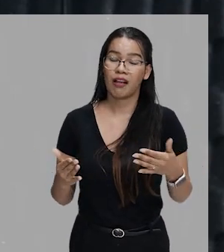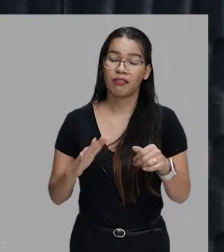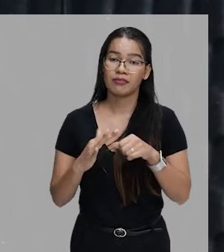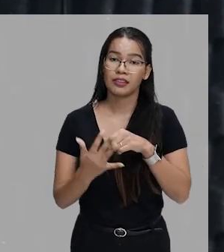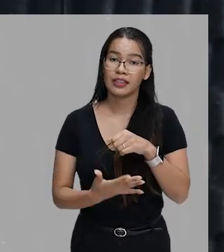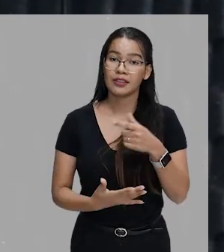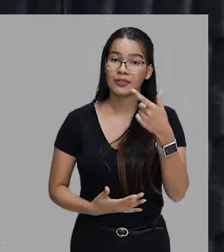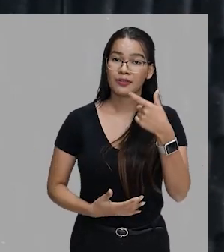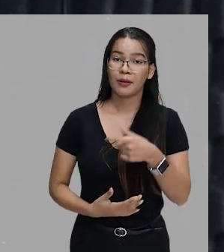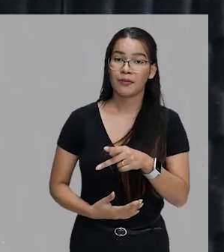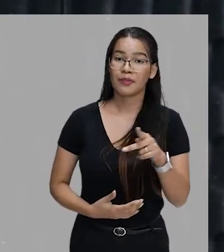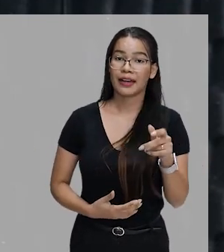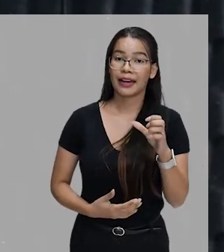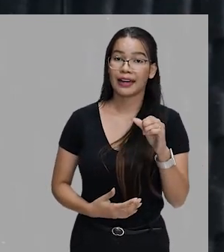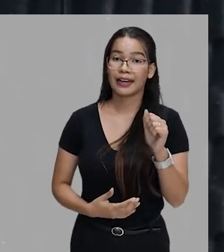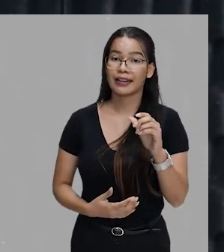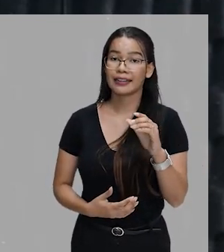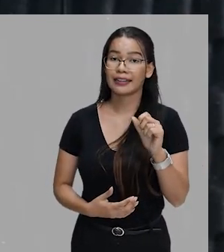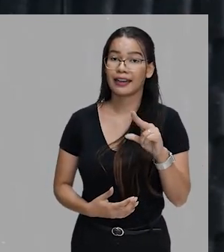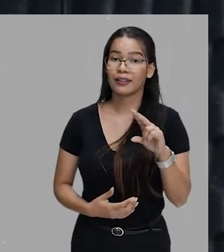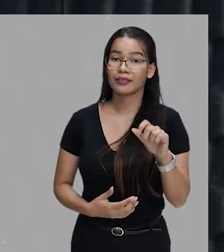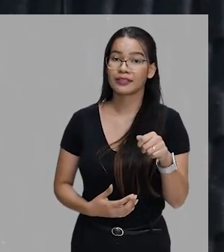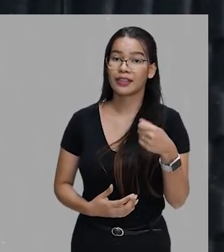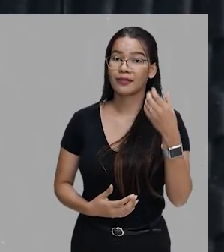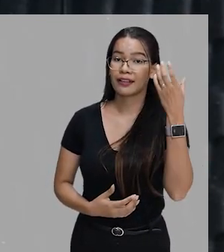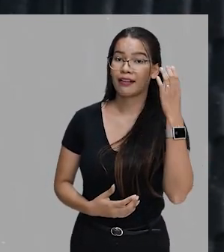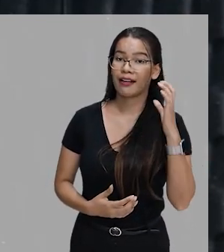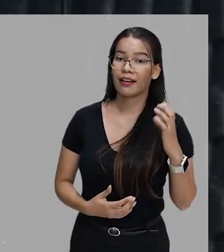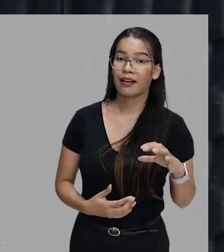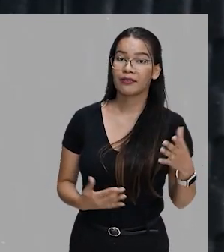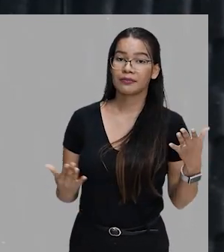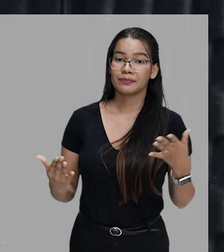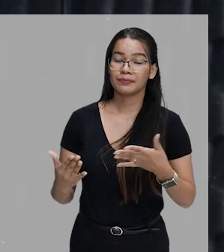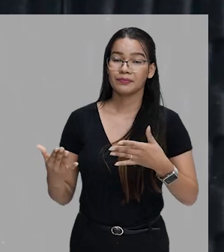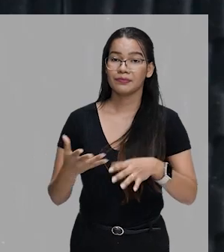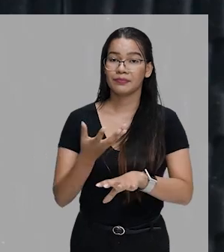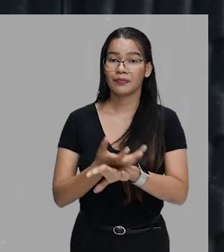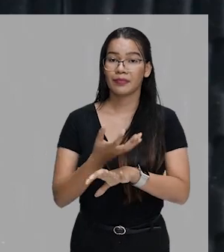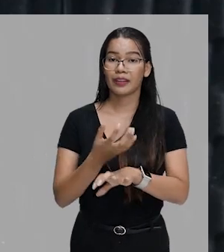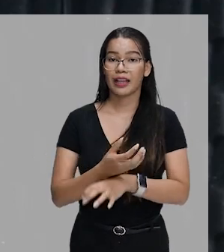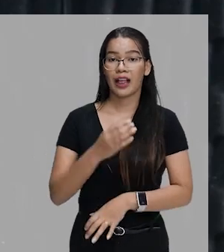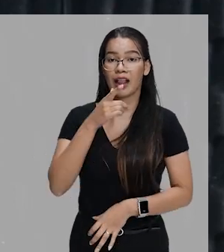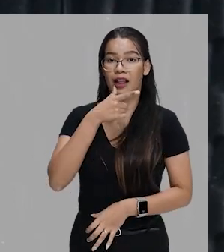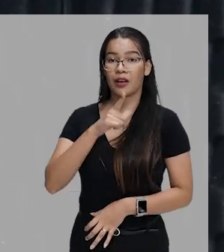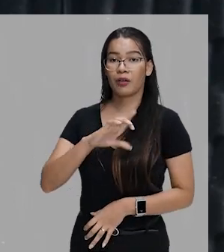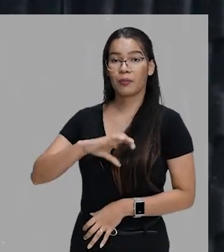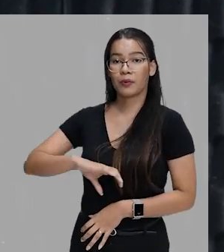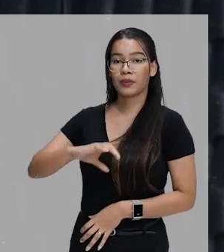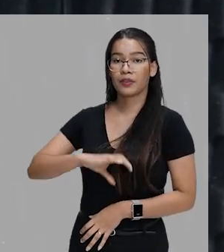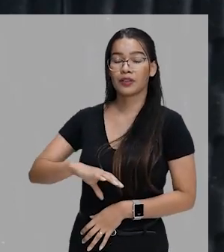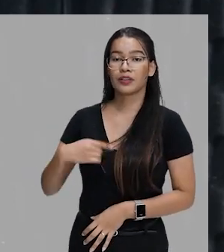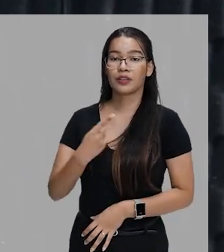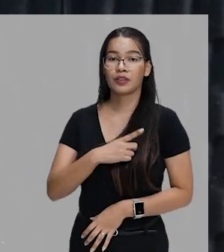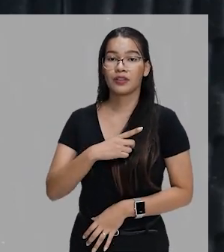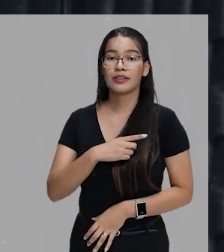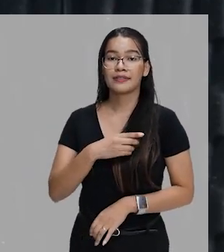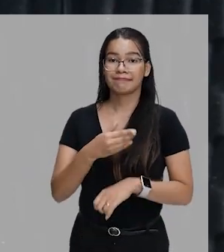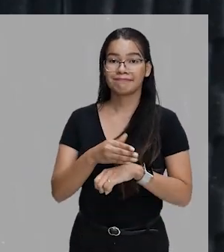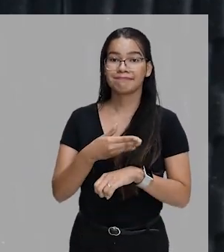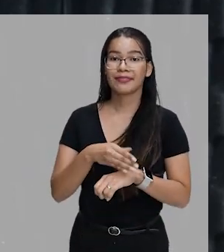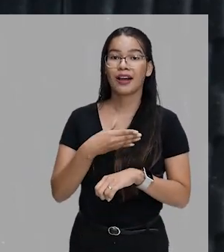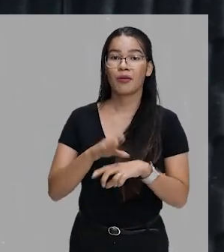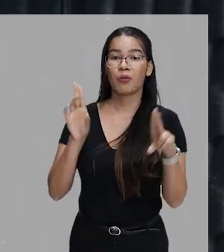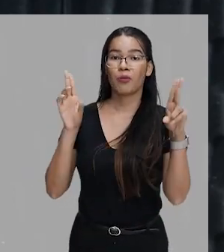Eu sou a professora Cacau Sotero, é uma aula de língua portuguesa, hoje com aplicabilidade do conteúdo,